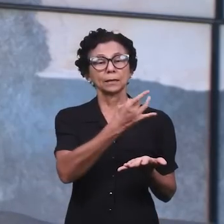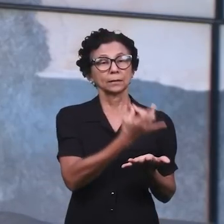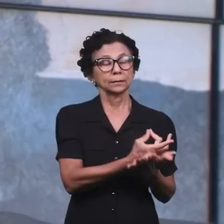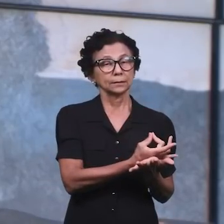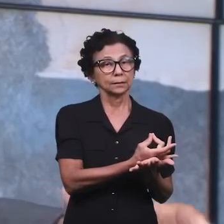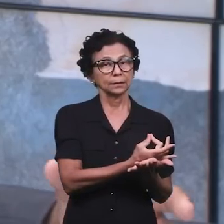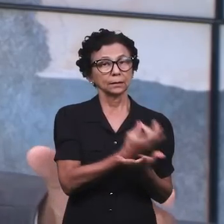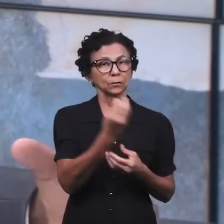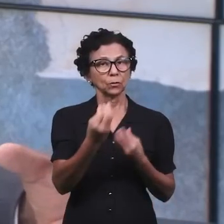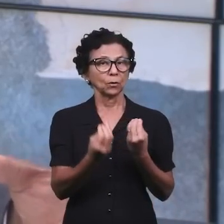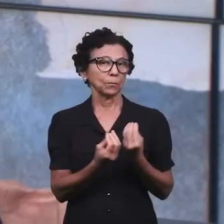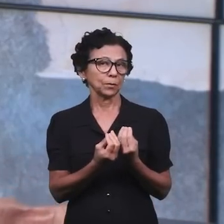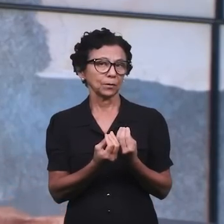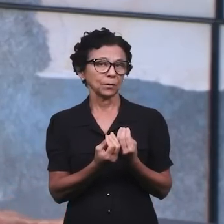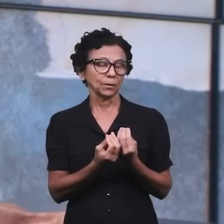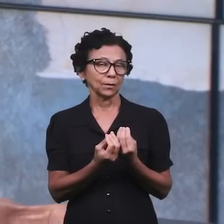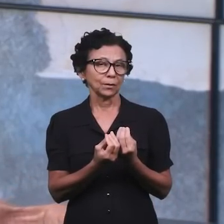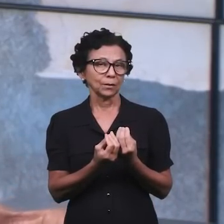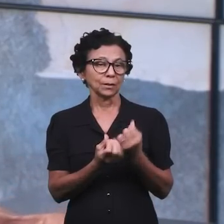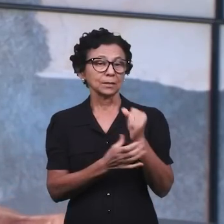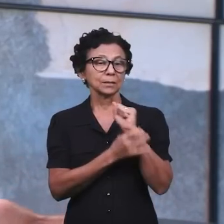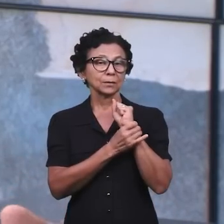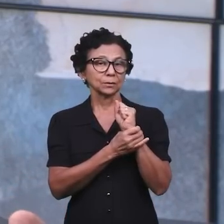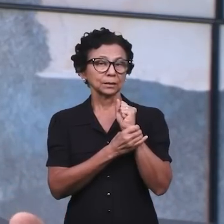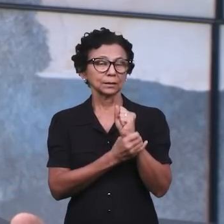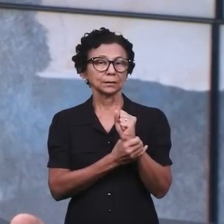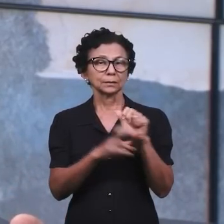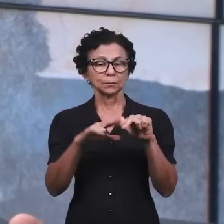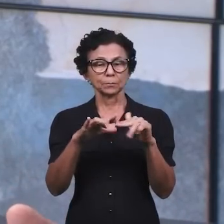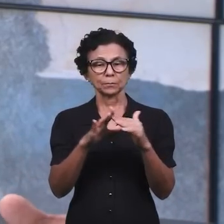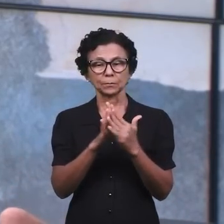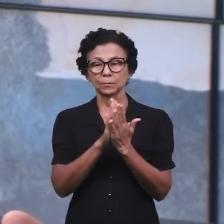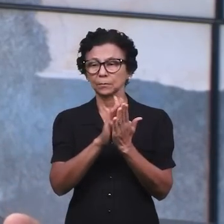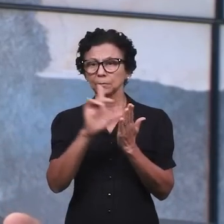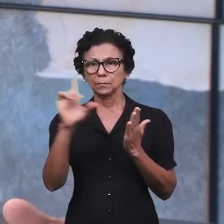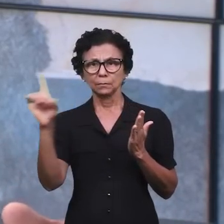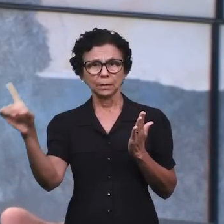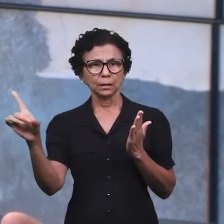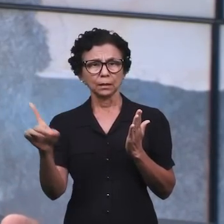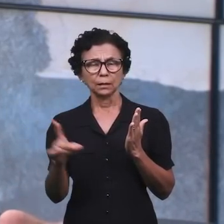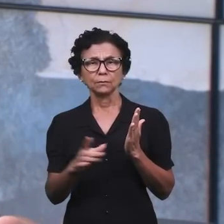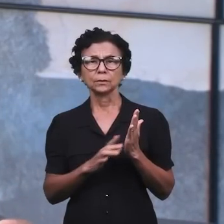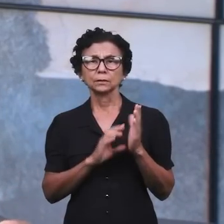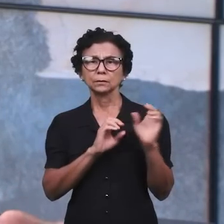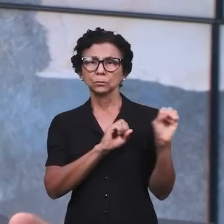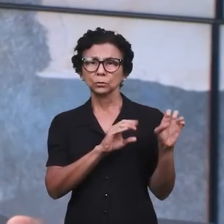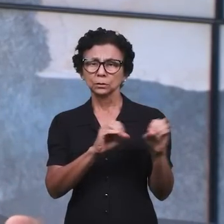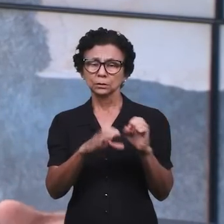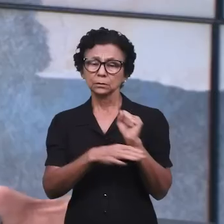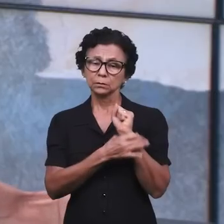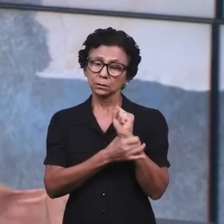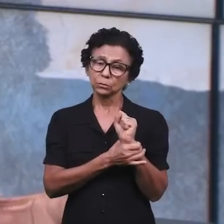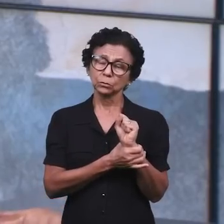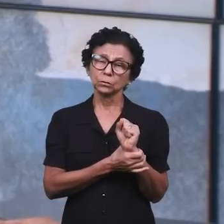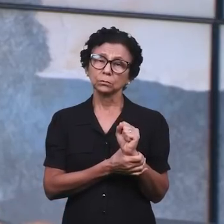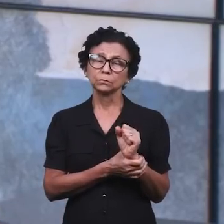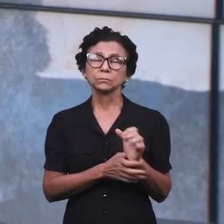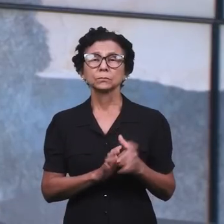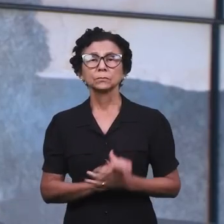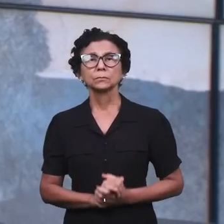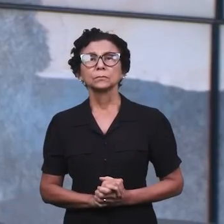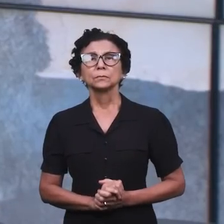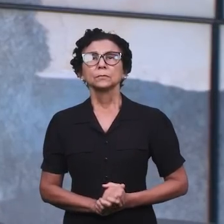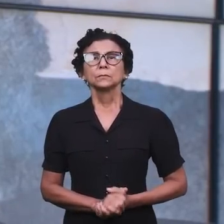Portanto, nós temos a palavra e ela nos dá a direção segura acerca daquilo que procede ou não. A